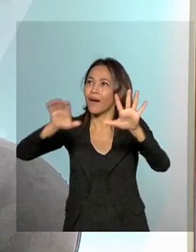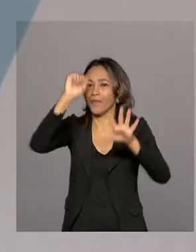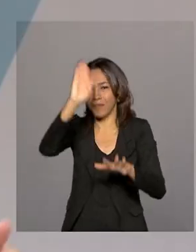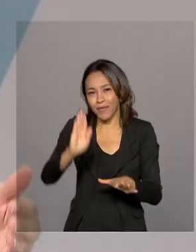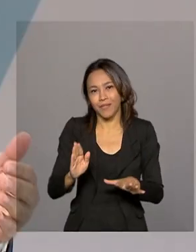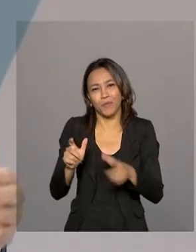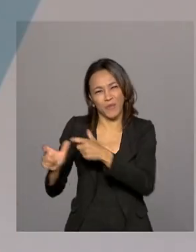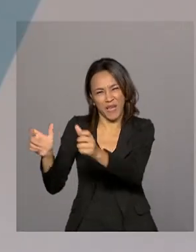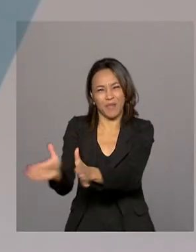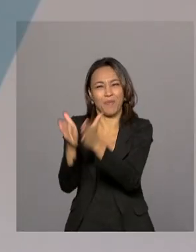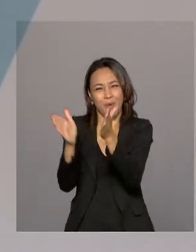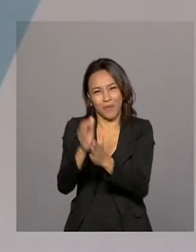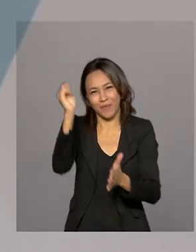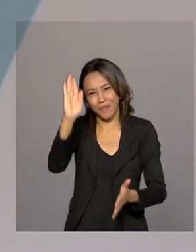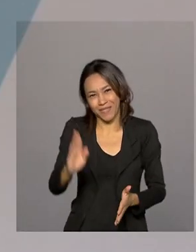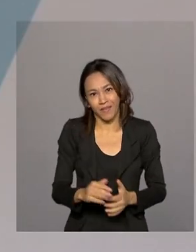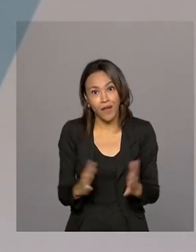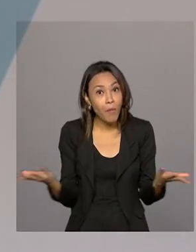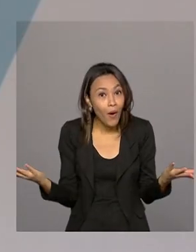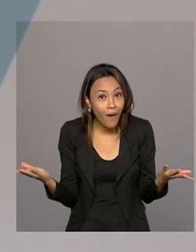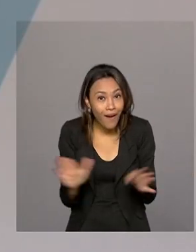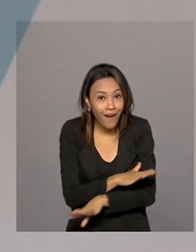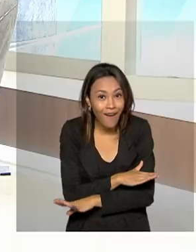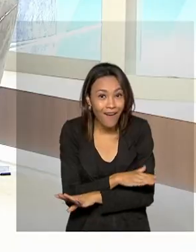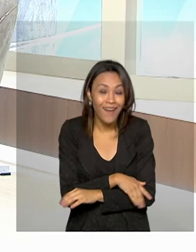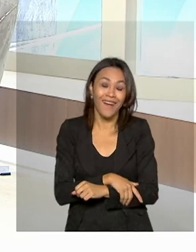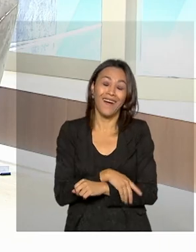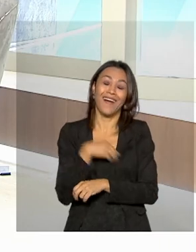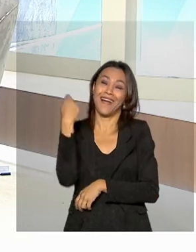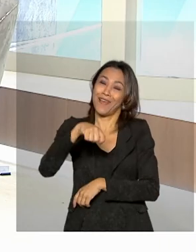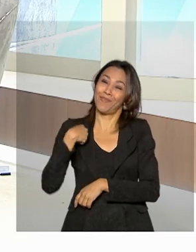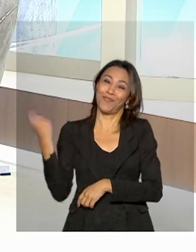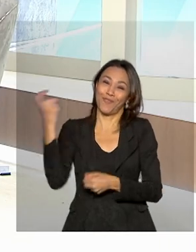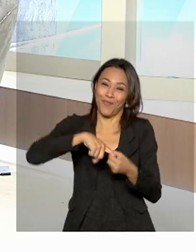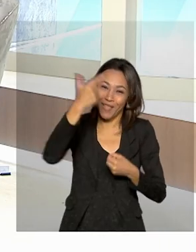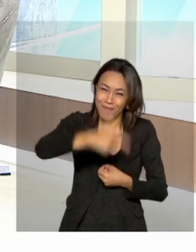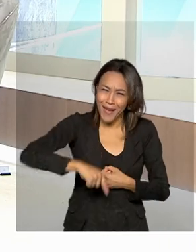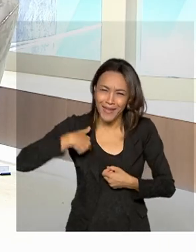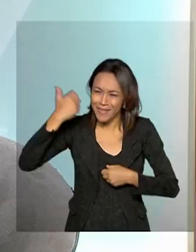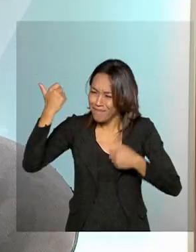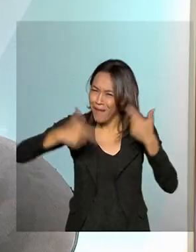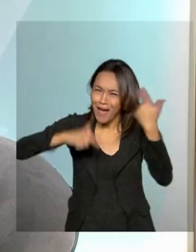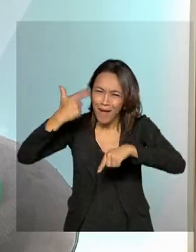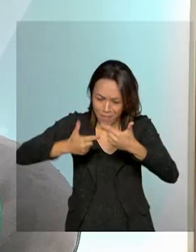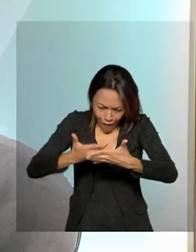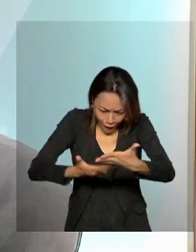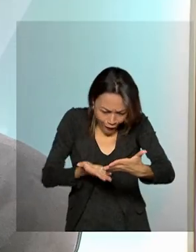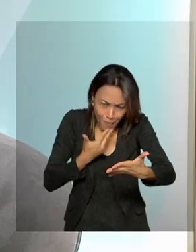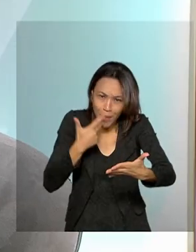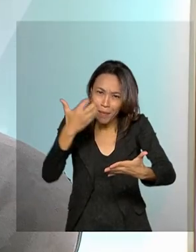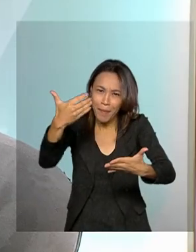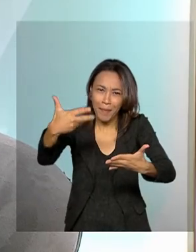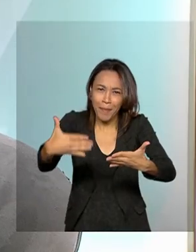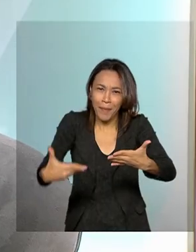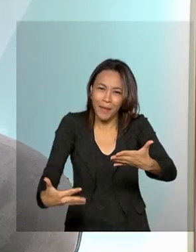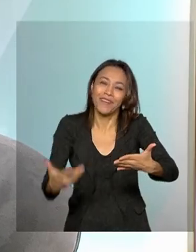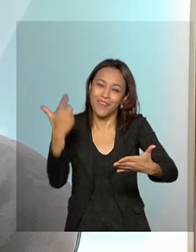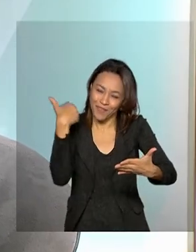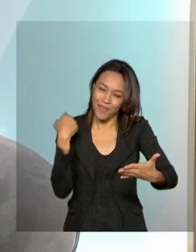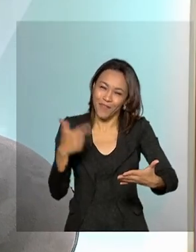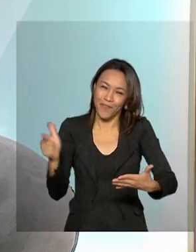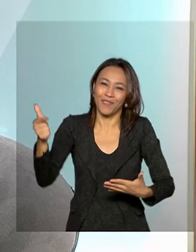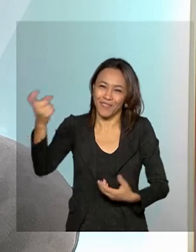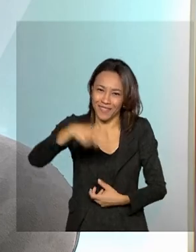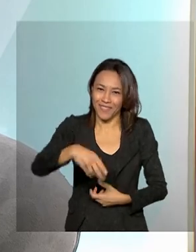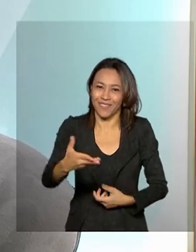Brasil. Ministra, infelizmente... Acabou? Tá acabando o nosso Eu programa. Preciso voltar mais. Tem tanta coisa. Gente, ó, tem tanta coisa pra falar. Bora voltar aqui, tá